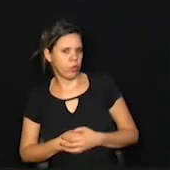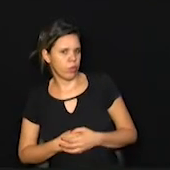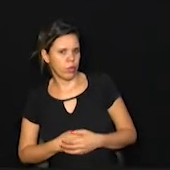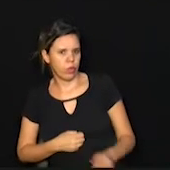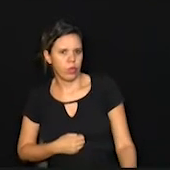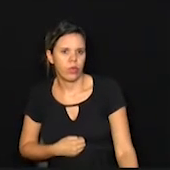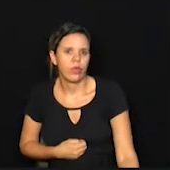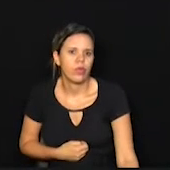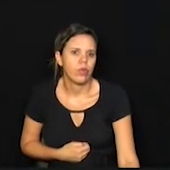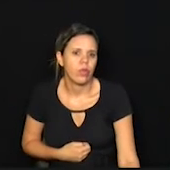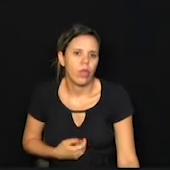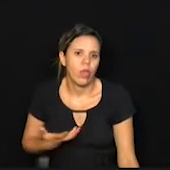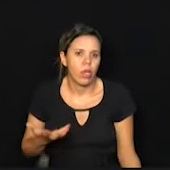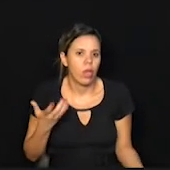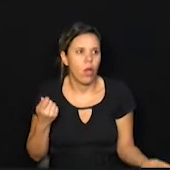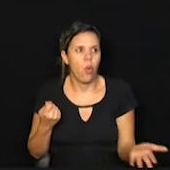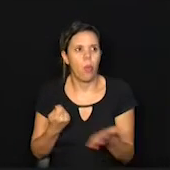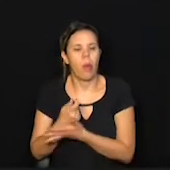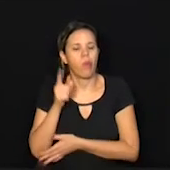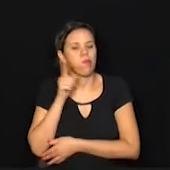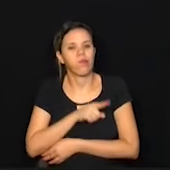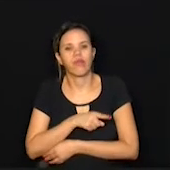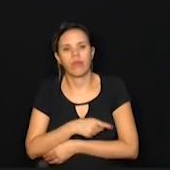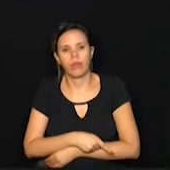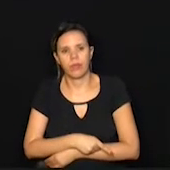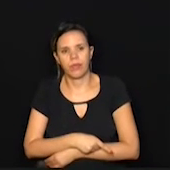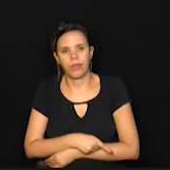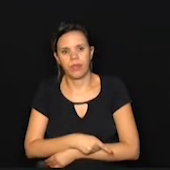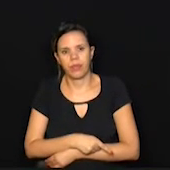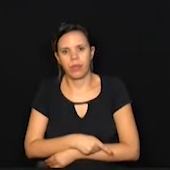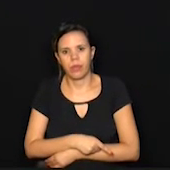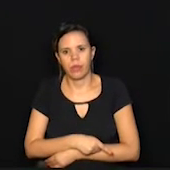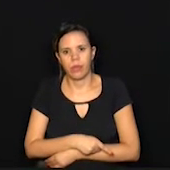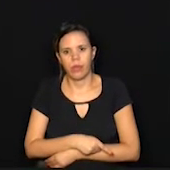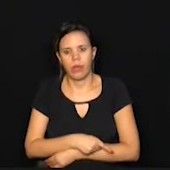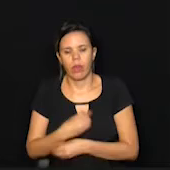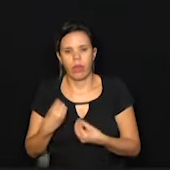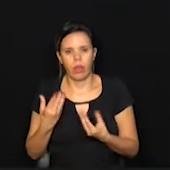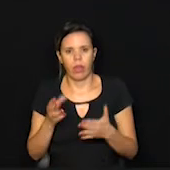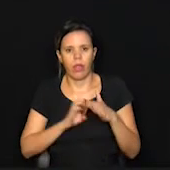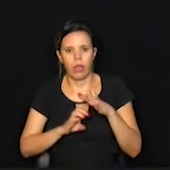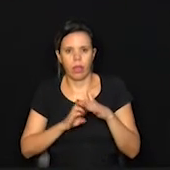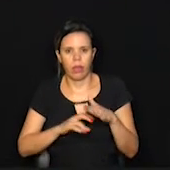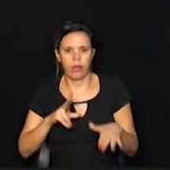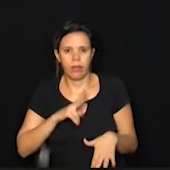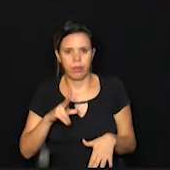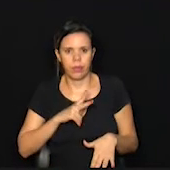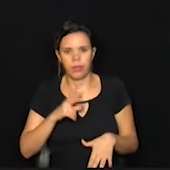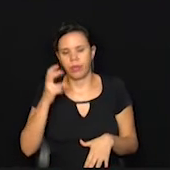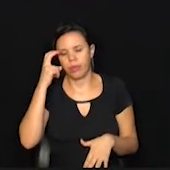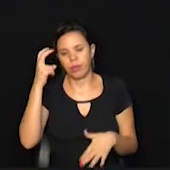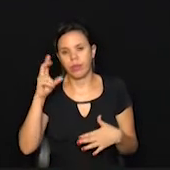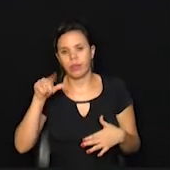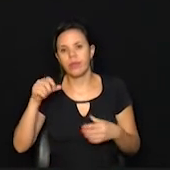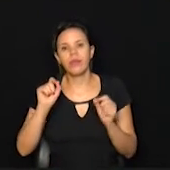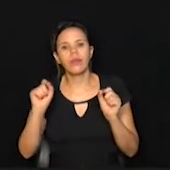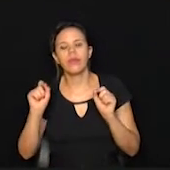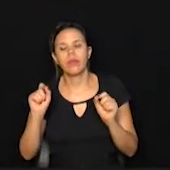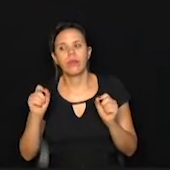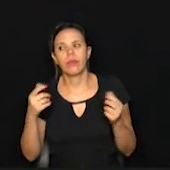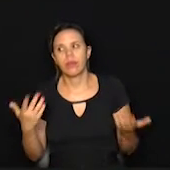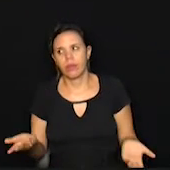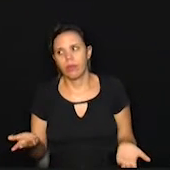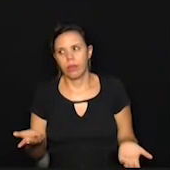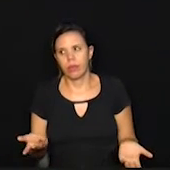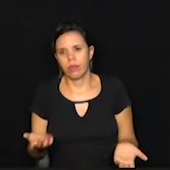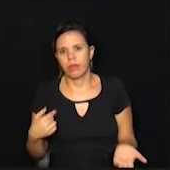espécie eu queria comprar nos Estados Unidos vocês entregar para as empresas privadas inteligente e o que que então assim